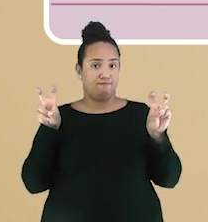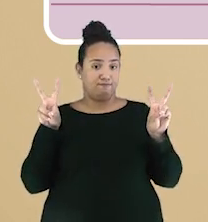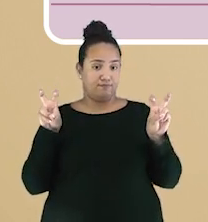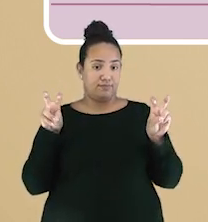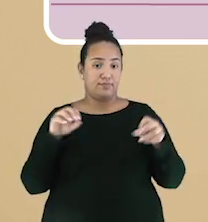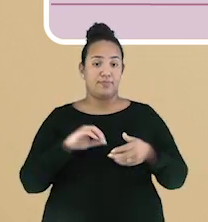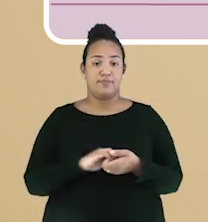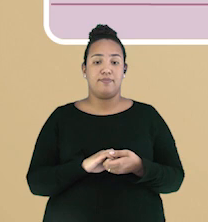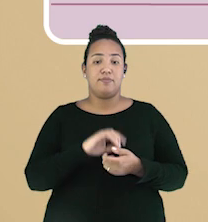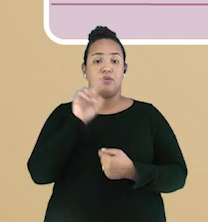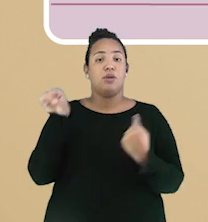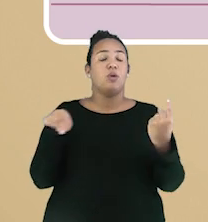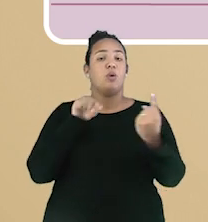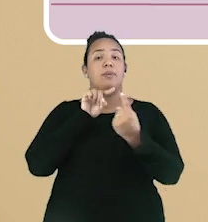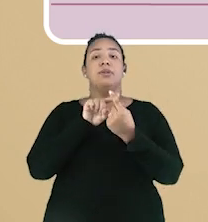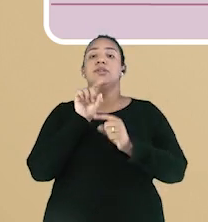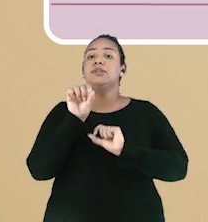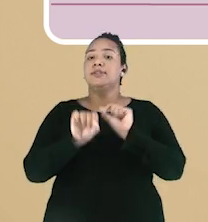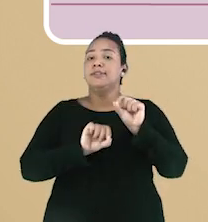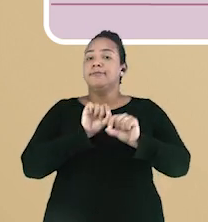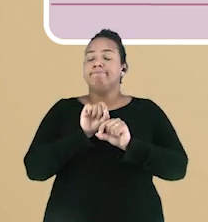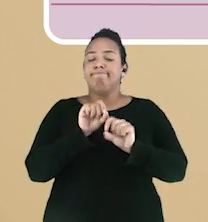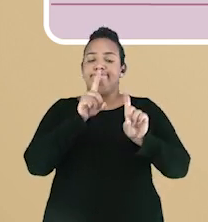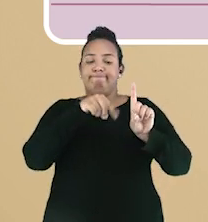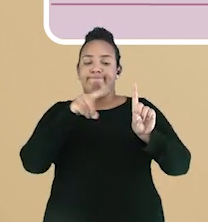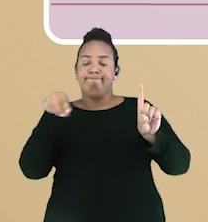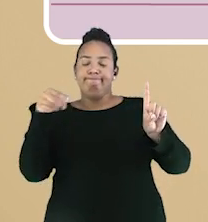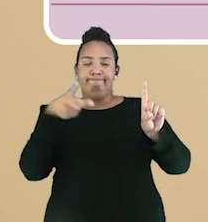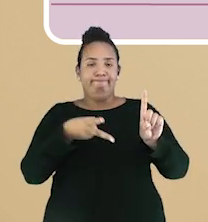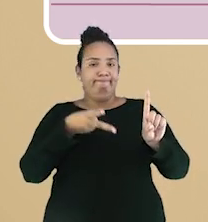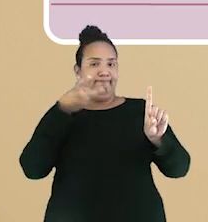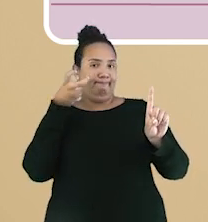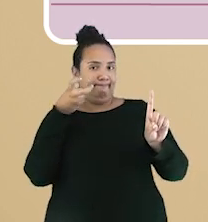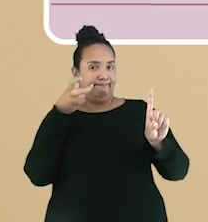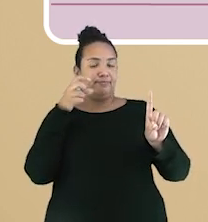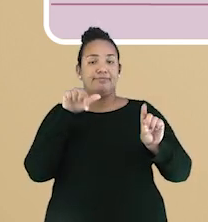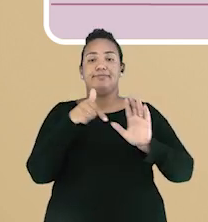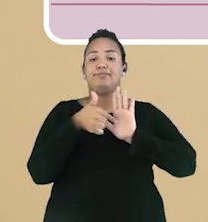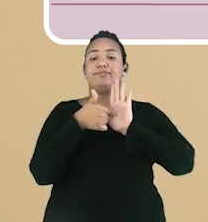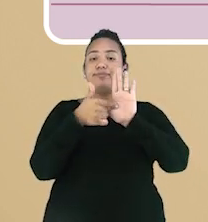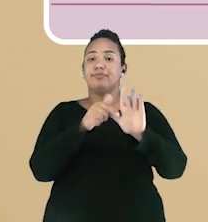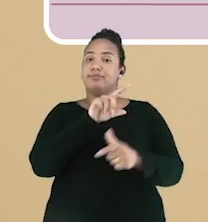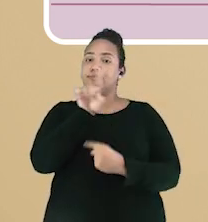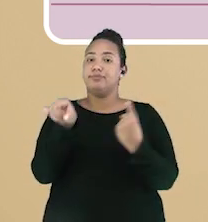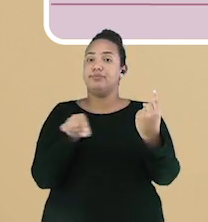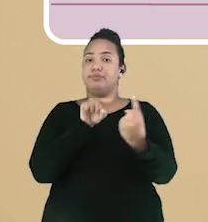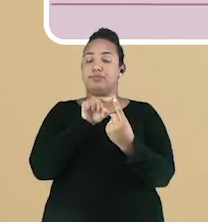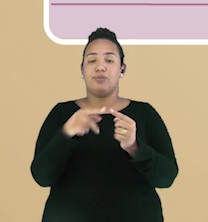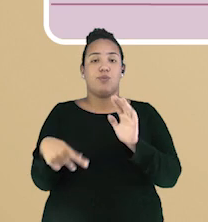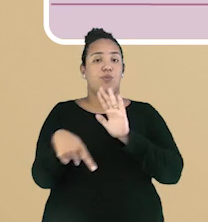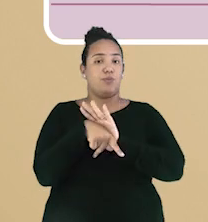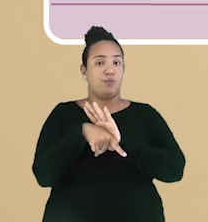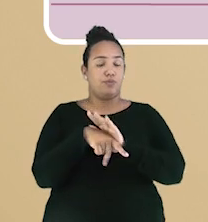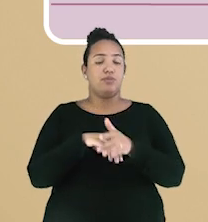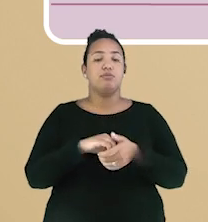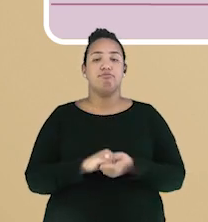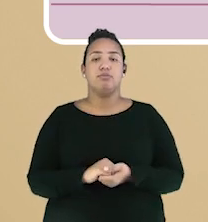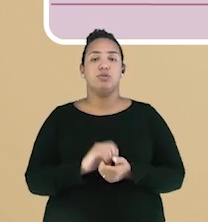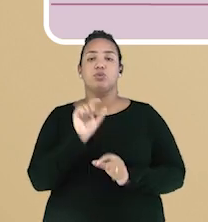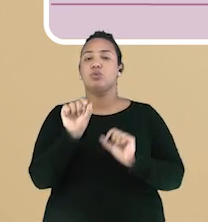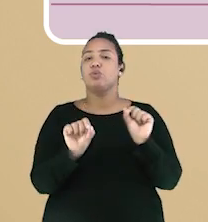o objetivo de interpretar o gráfico. Mostra o objetivo do gráfico, o que ele quer